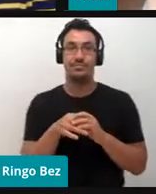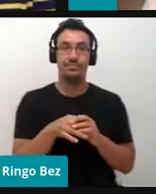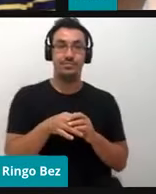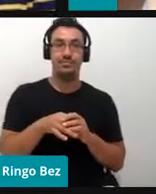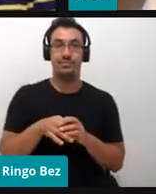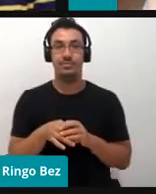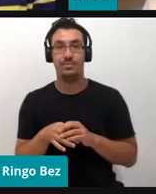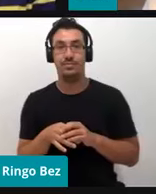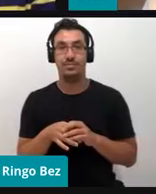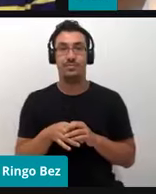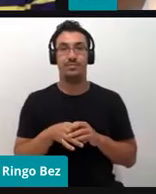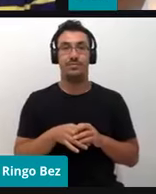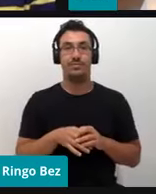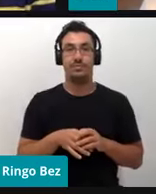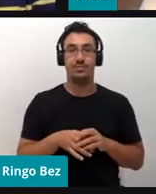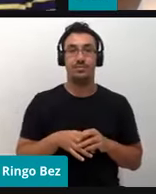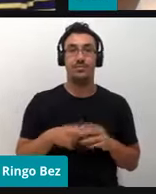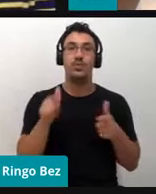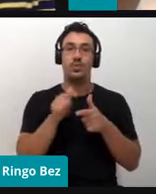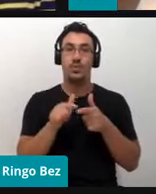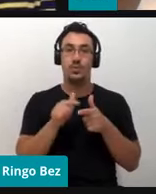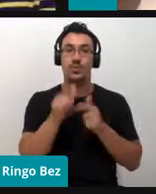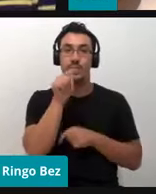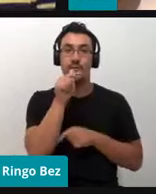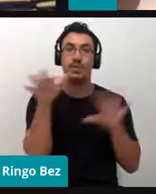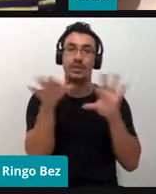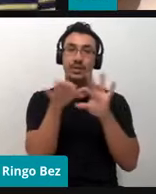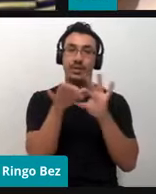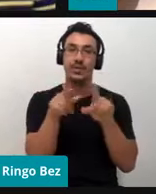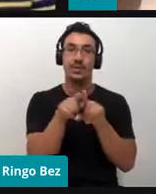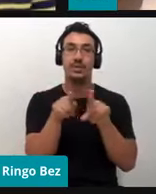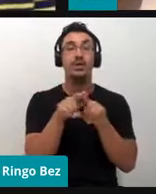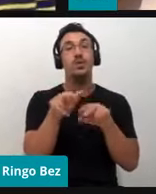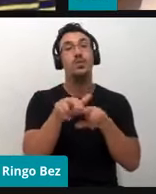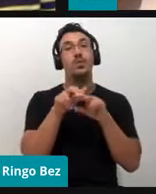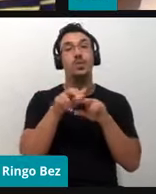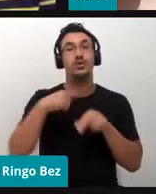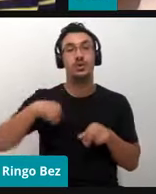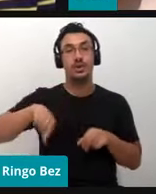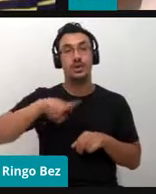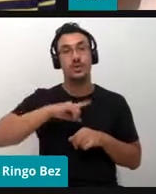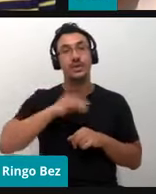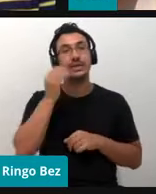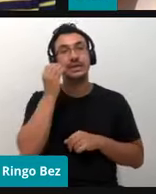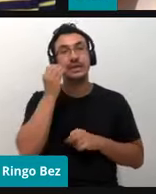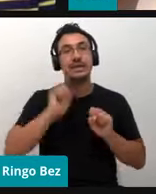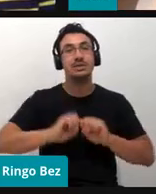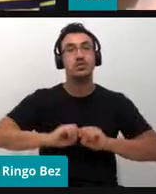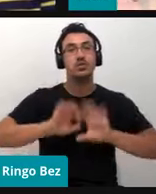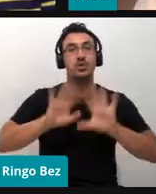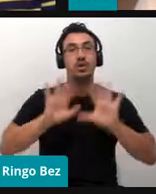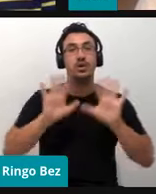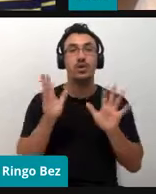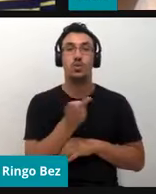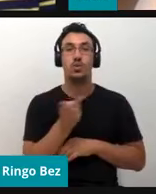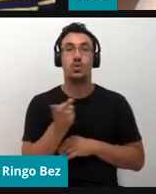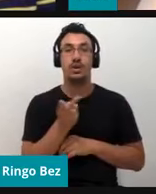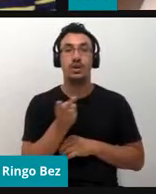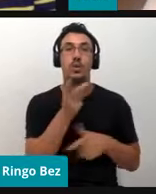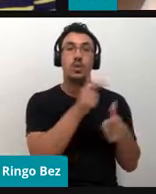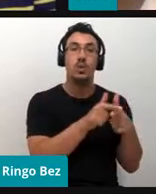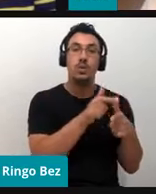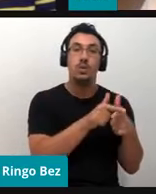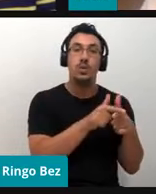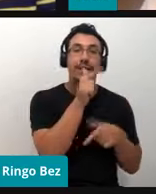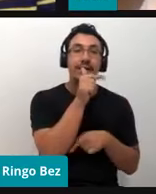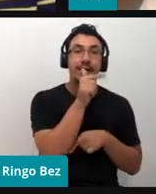da crise hídrica. Né? Então, de certa forma, aqui eu tentei esclarecer que esses dois fenômenos, a crise hídrica